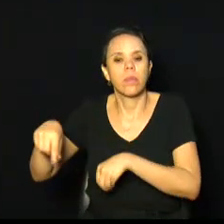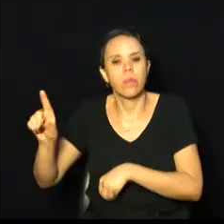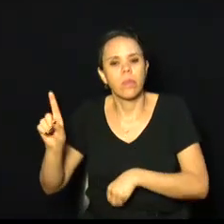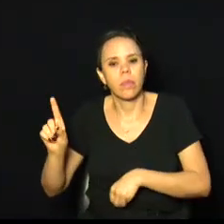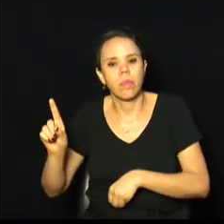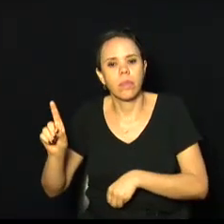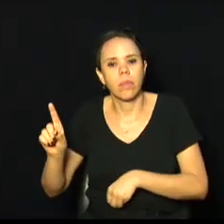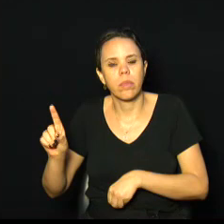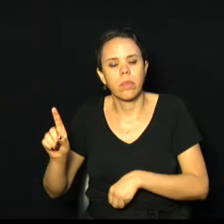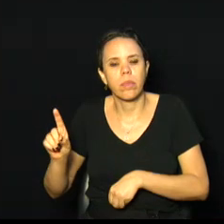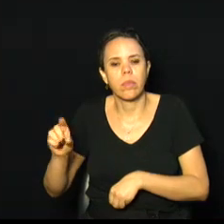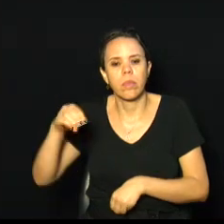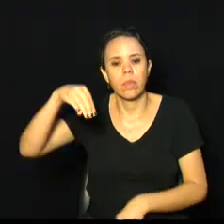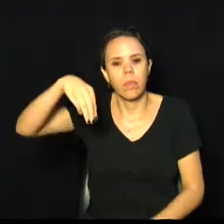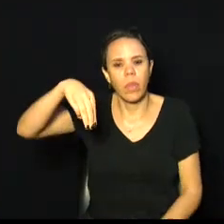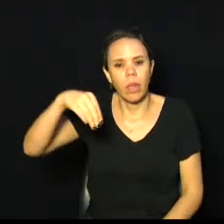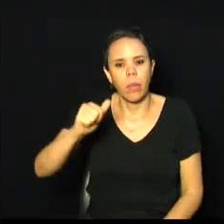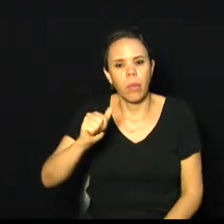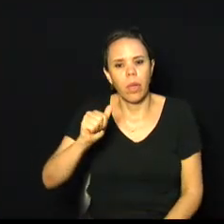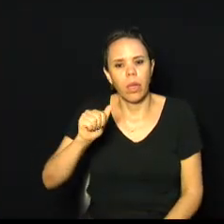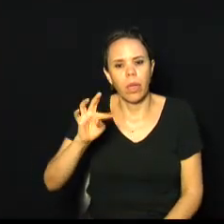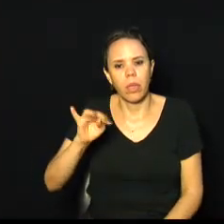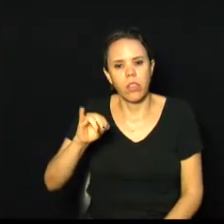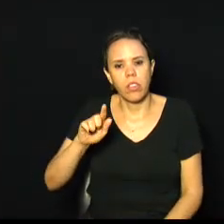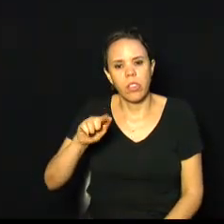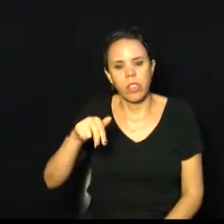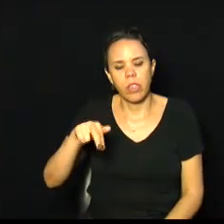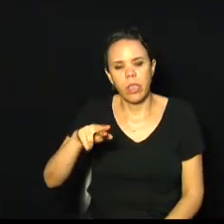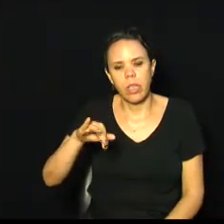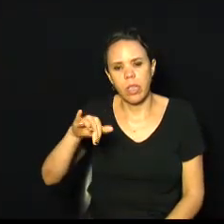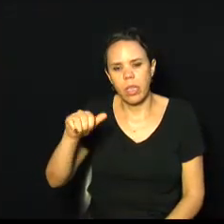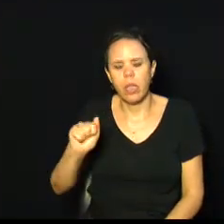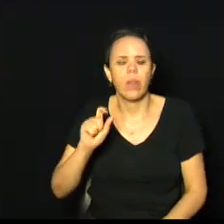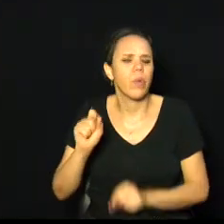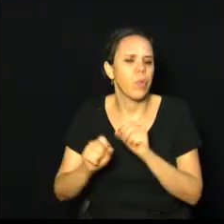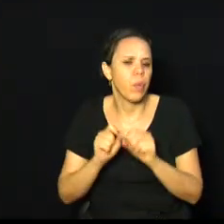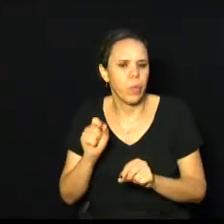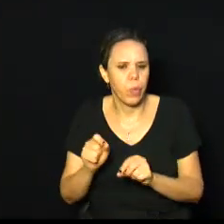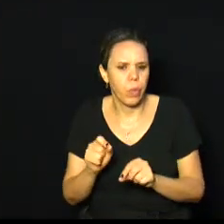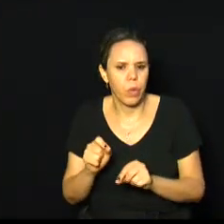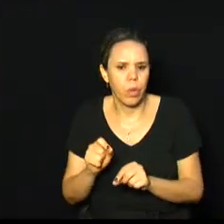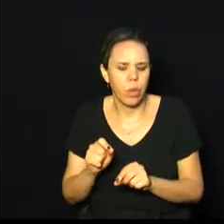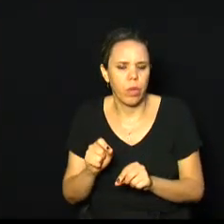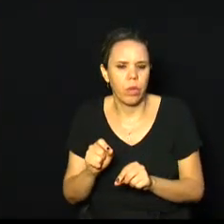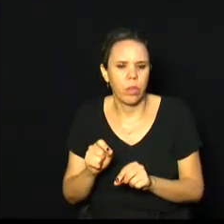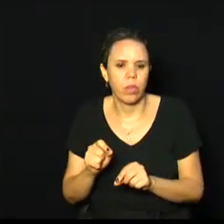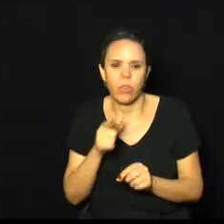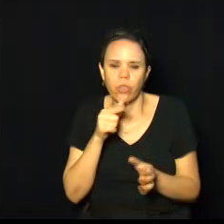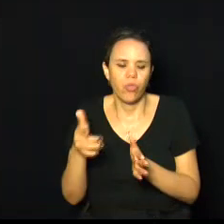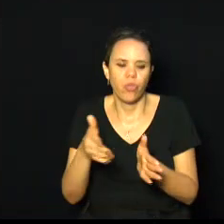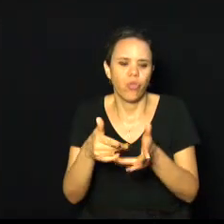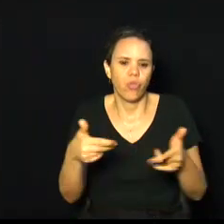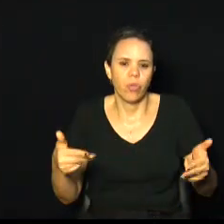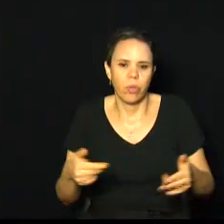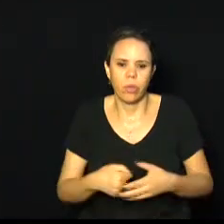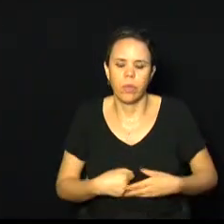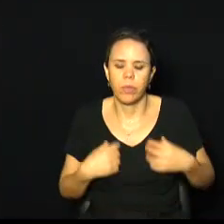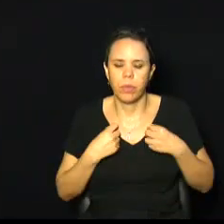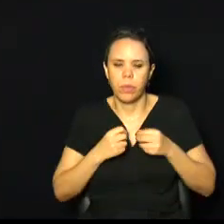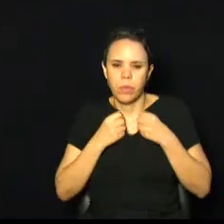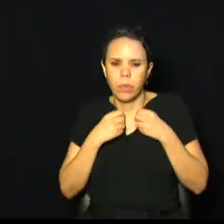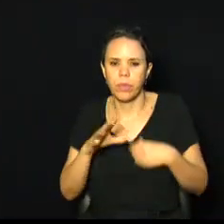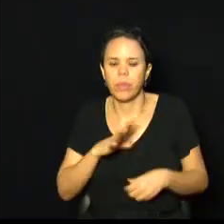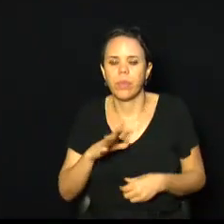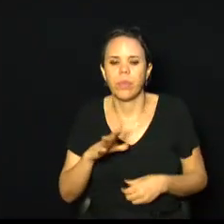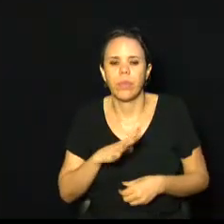Para Mantiqueira. Né? Mantiqueira, o que significa Mantiqueira? Serra que chora. Né? Que cidades